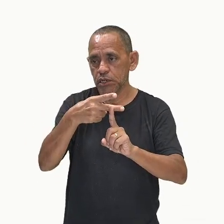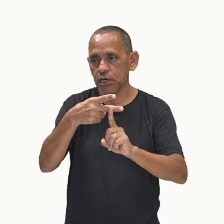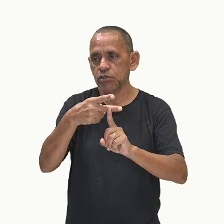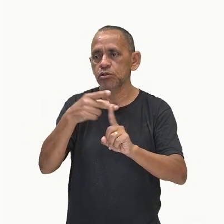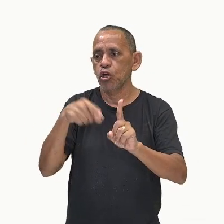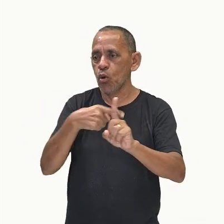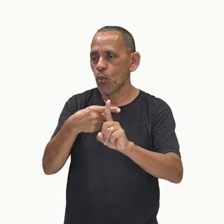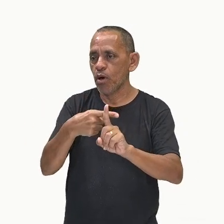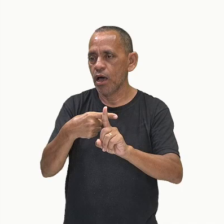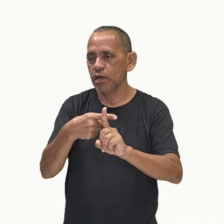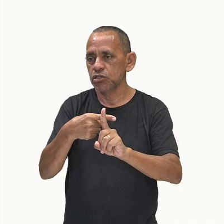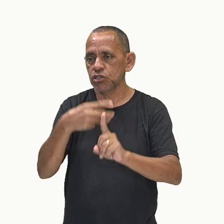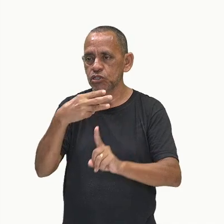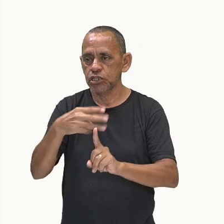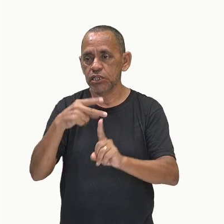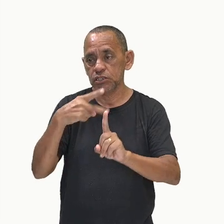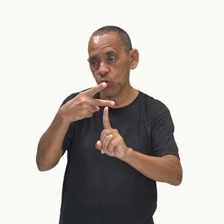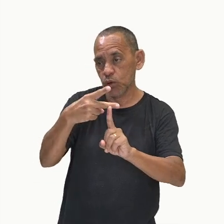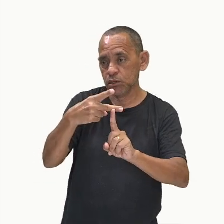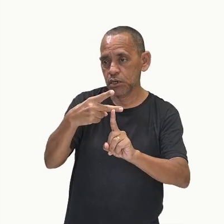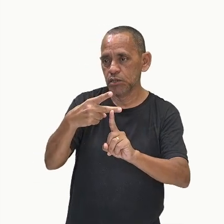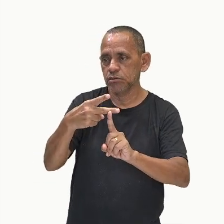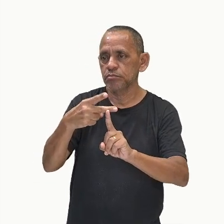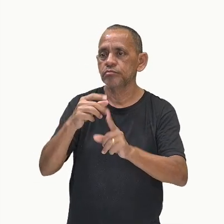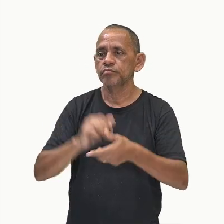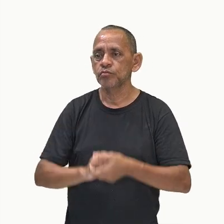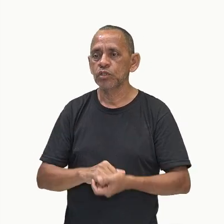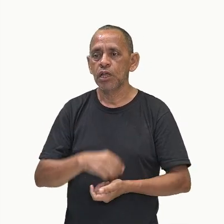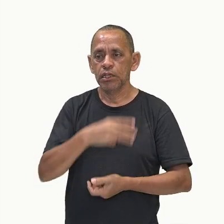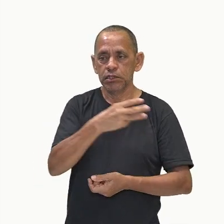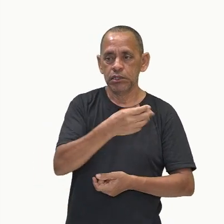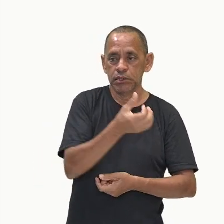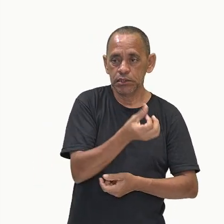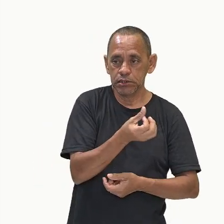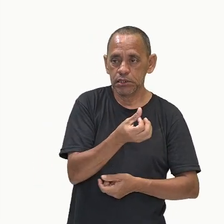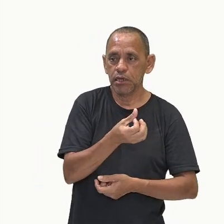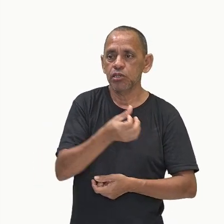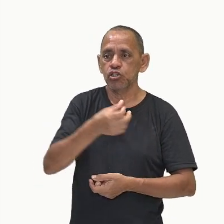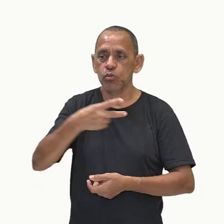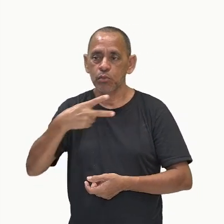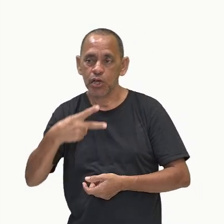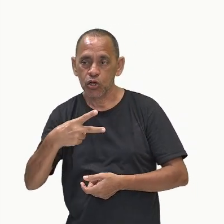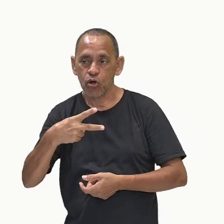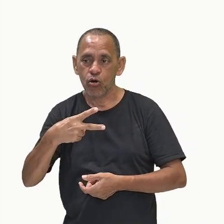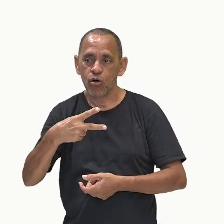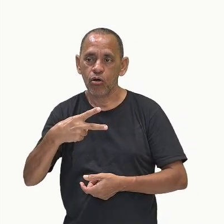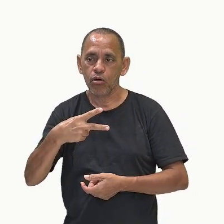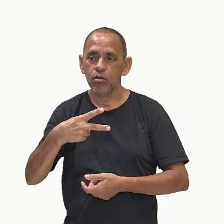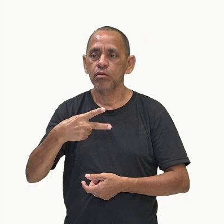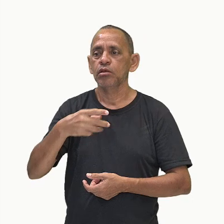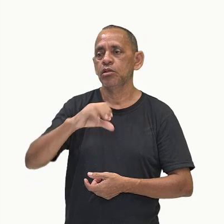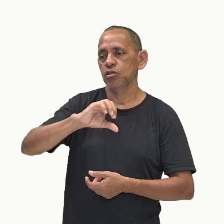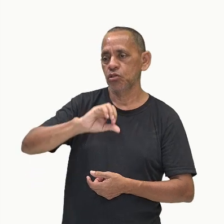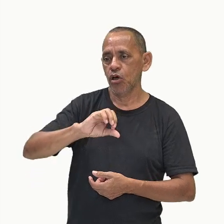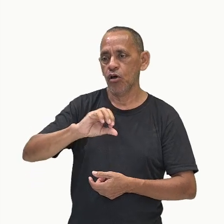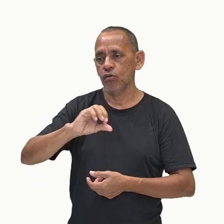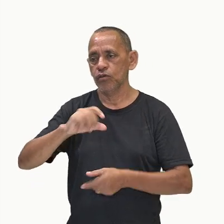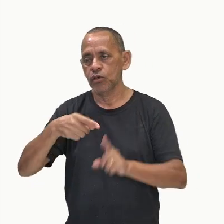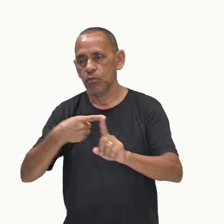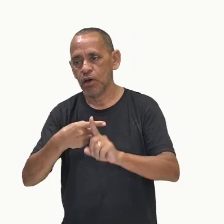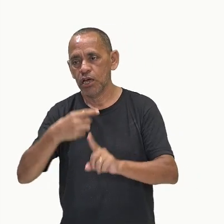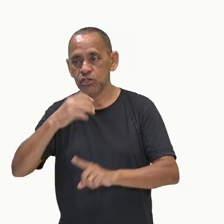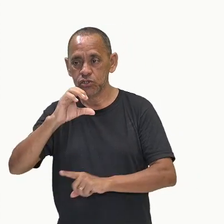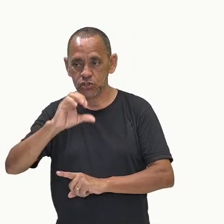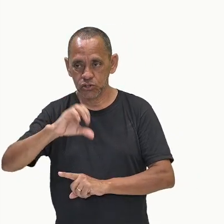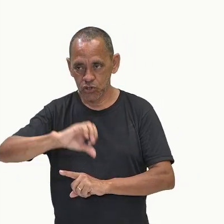3 ao quadrado, 9. Né? E de fato, né? 9 mais 9 seria 18, e 18, né, vai ser menor